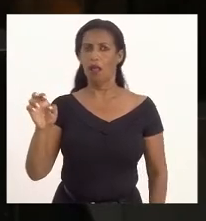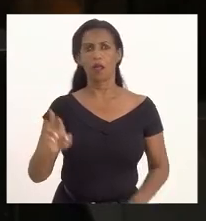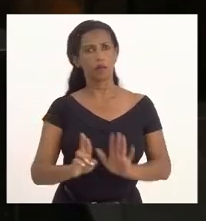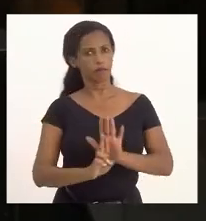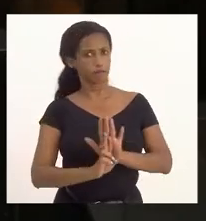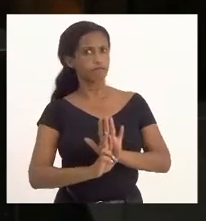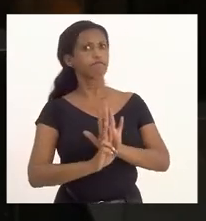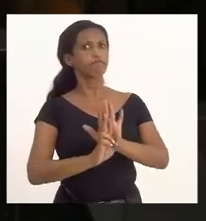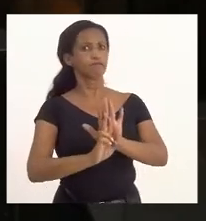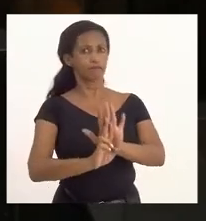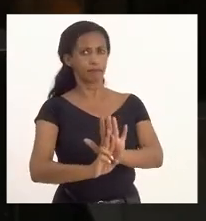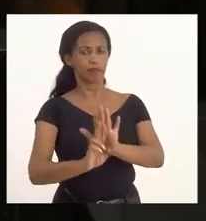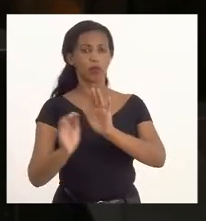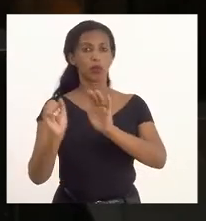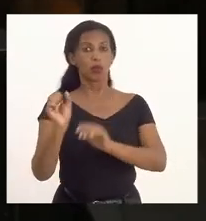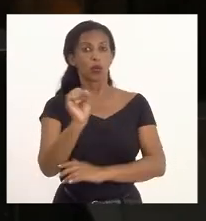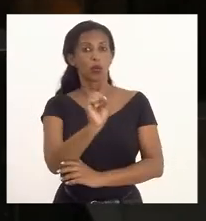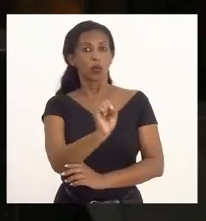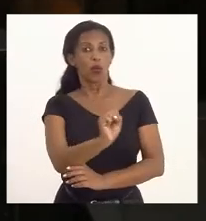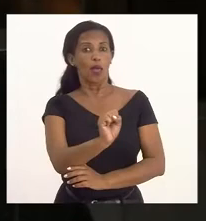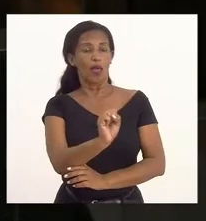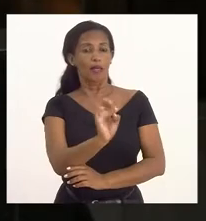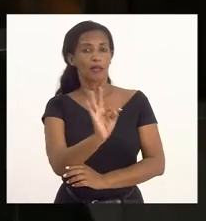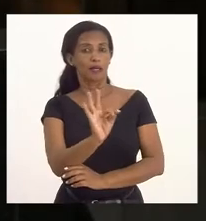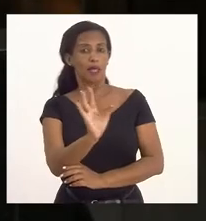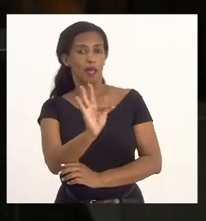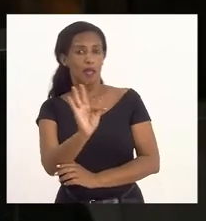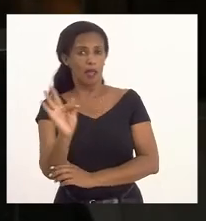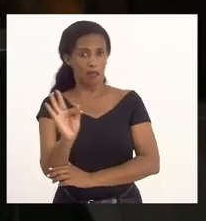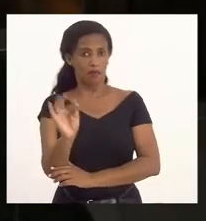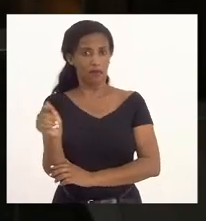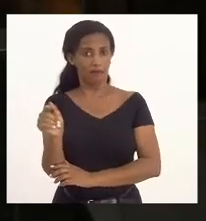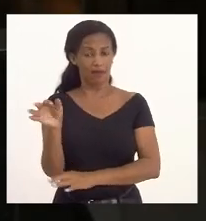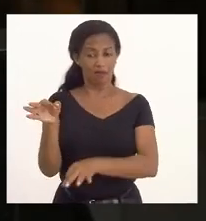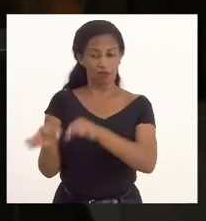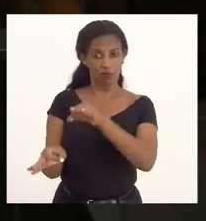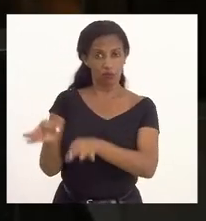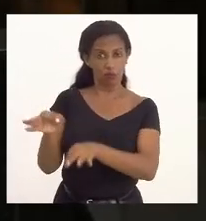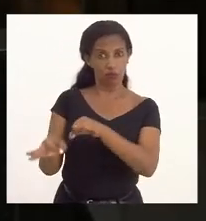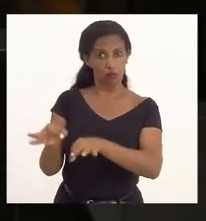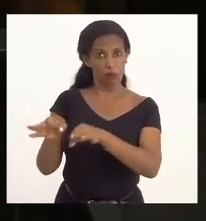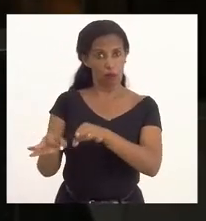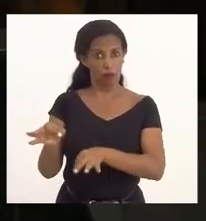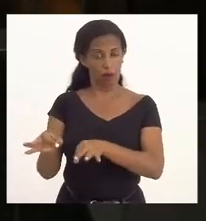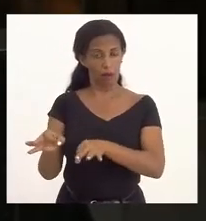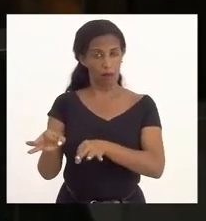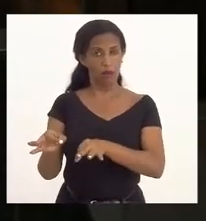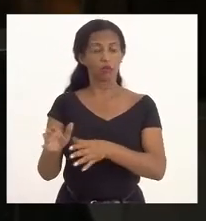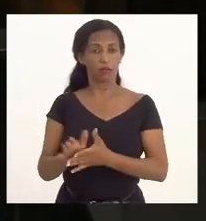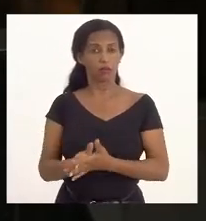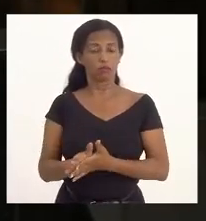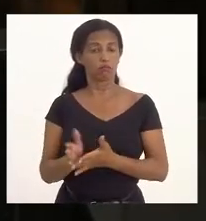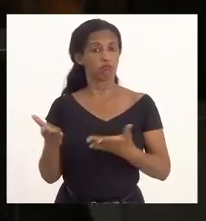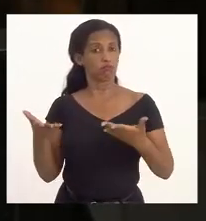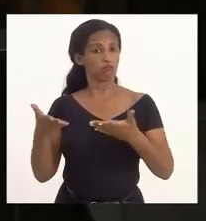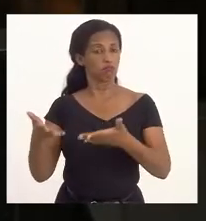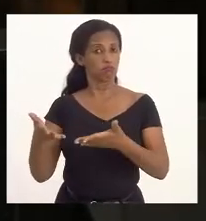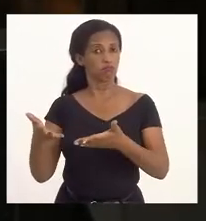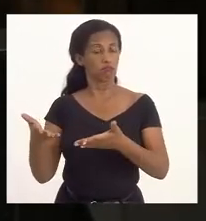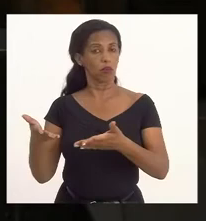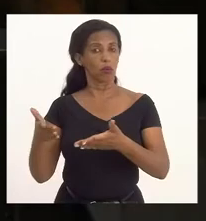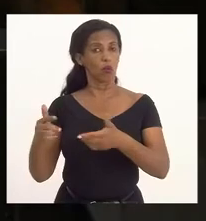representou no Supremo, e está em julgamento, com a impossibilidade